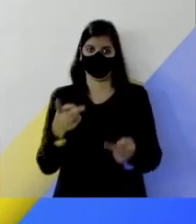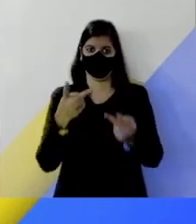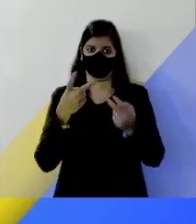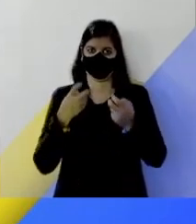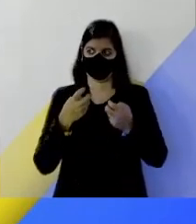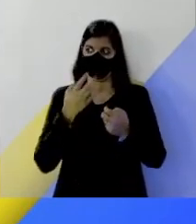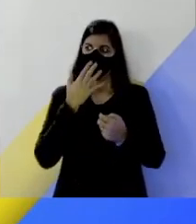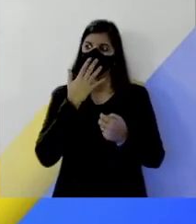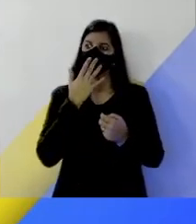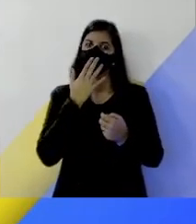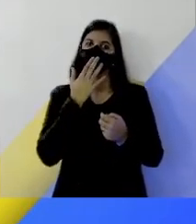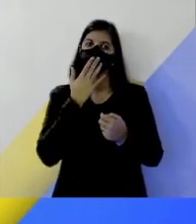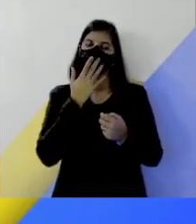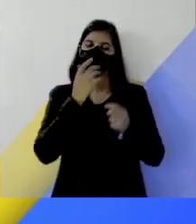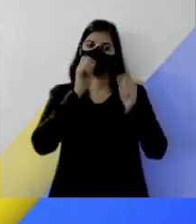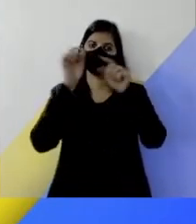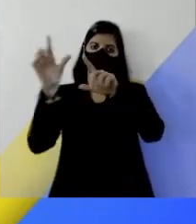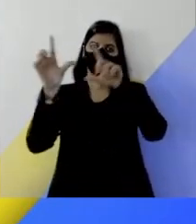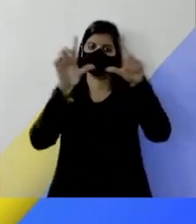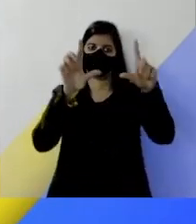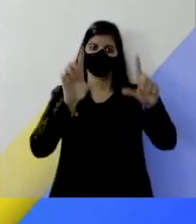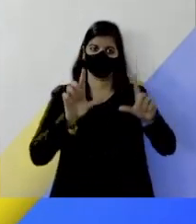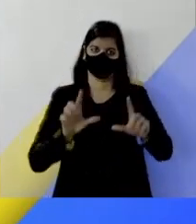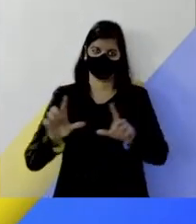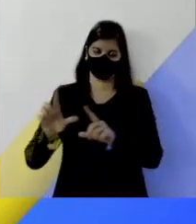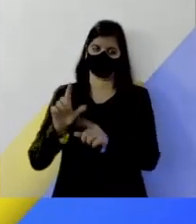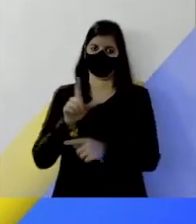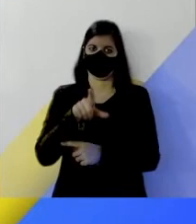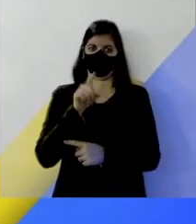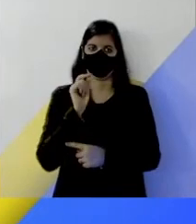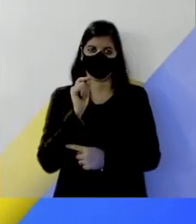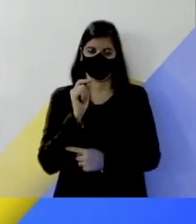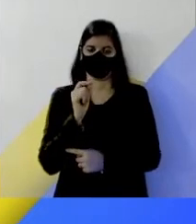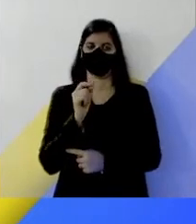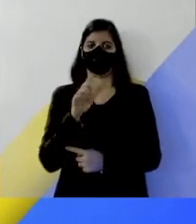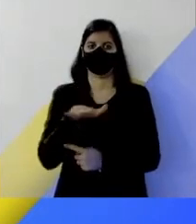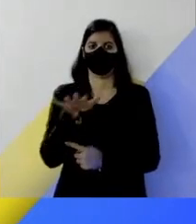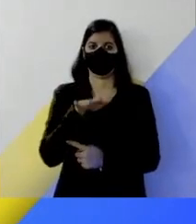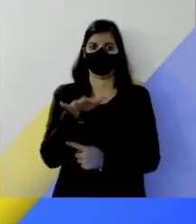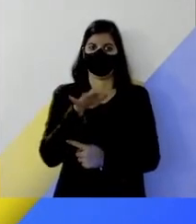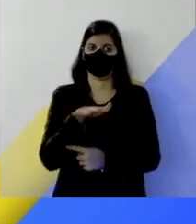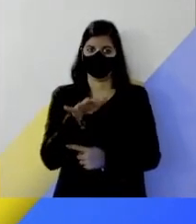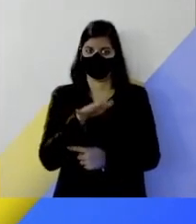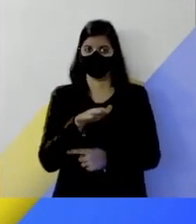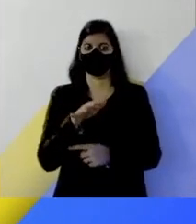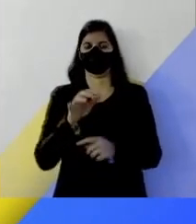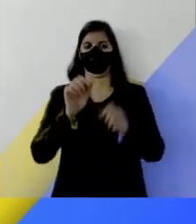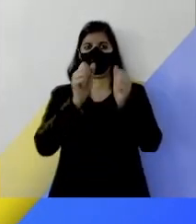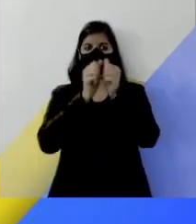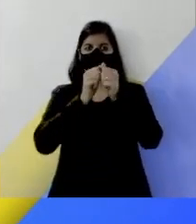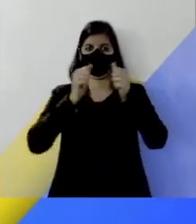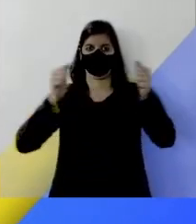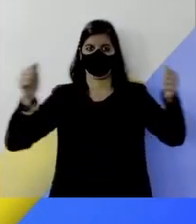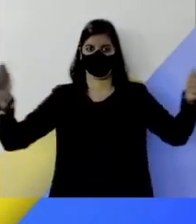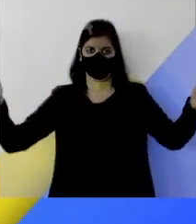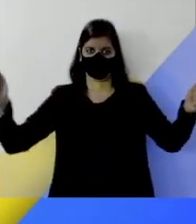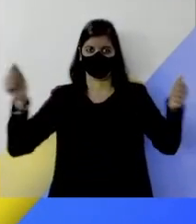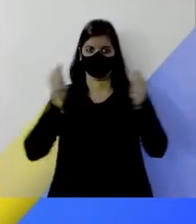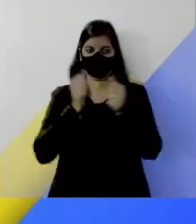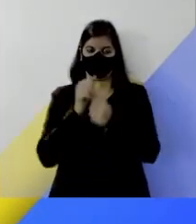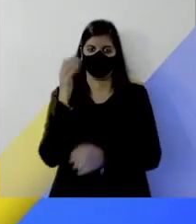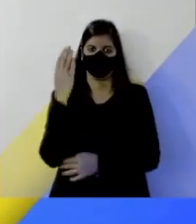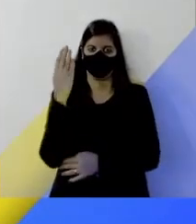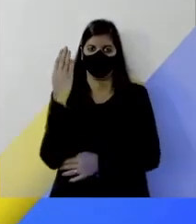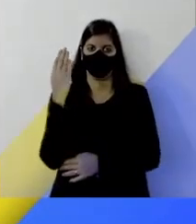paleta de cores, né, o revestimento que vai ser da área do box com madeira, o revestimento que vai ser